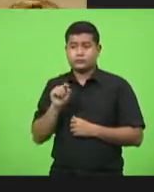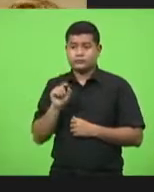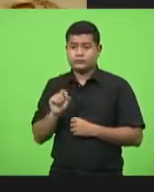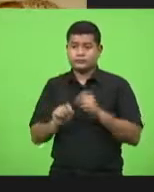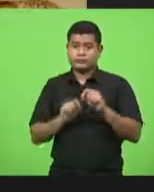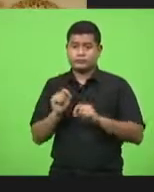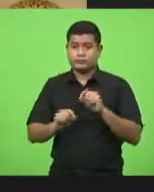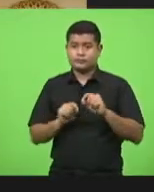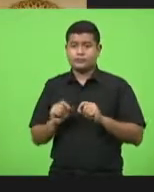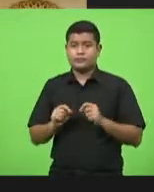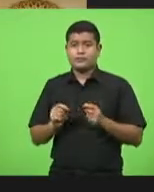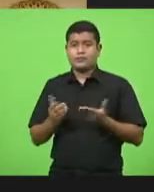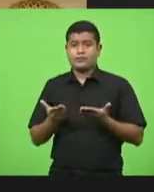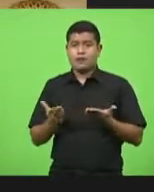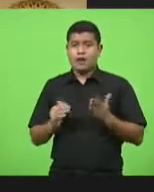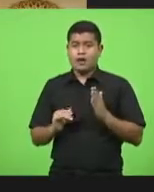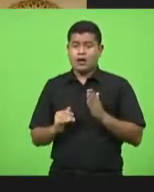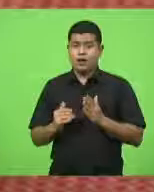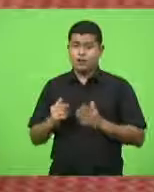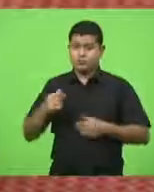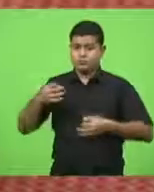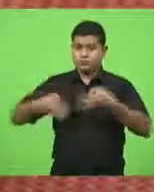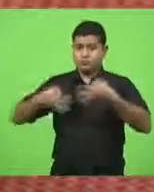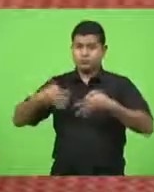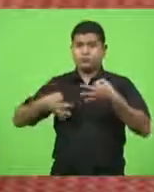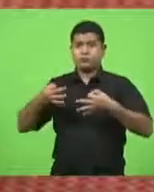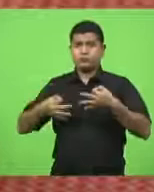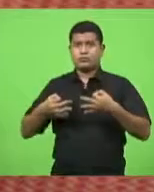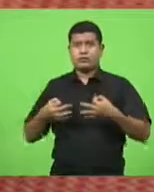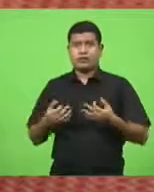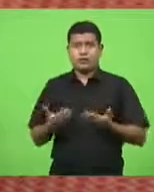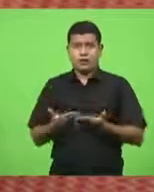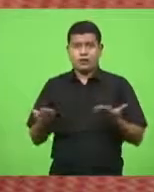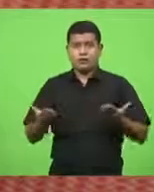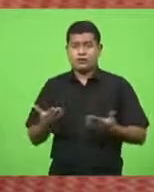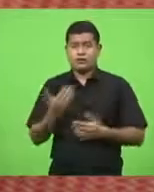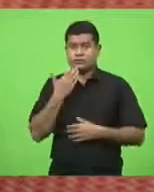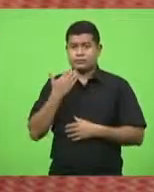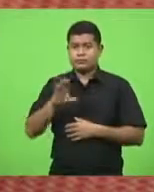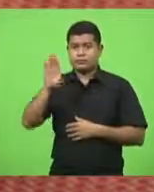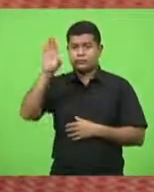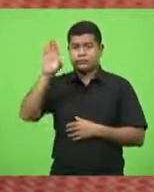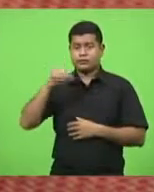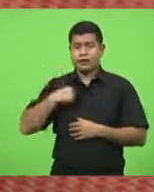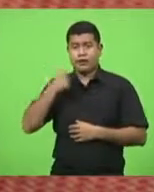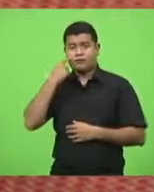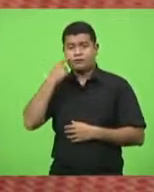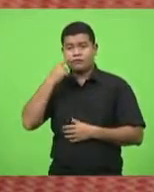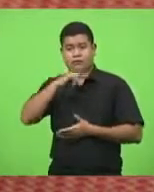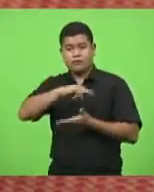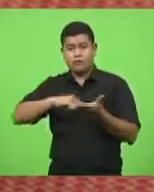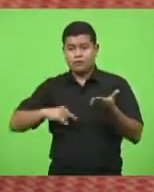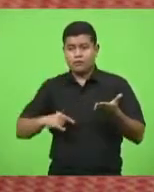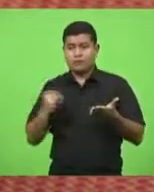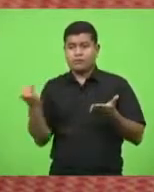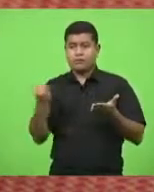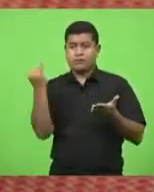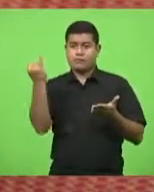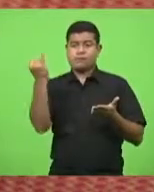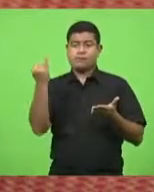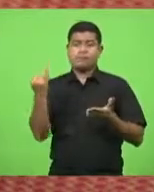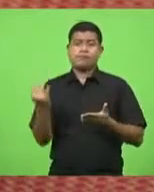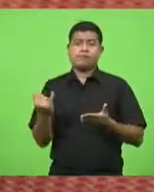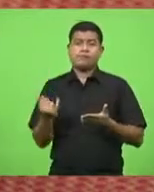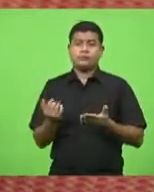jurisprudência hoje aqui, quando tiver discussão, um projeto e for pedida a palavra e tiver algum documento importante